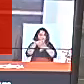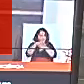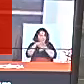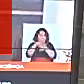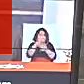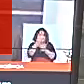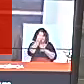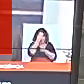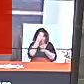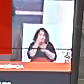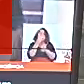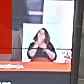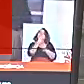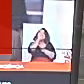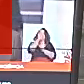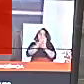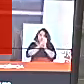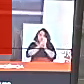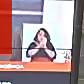né, da carteirinha.